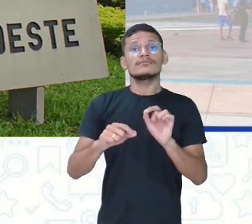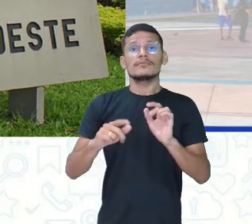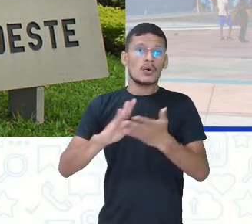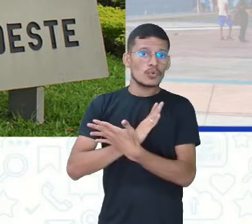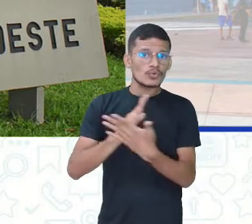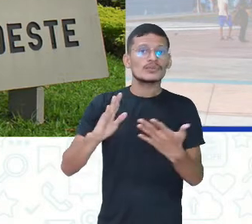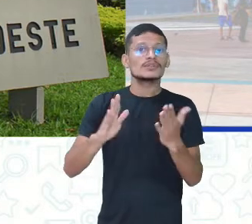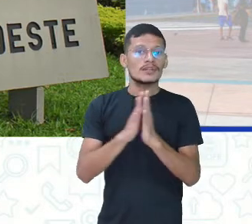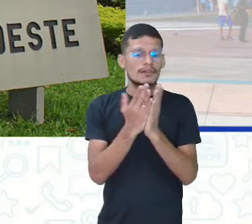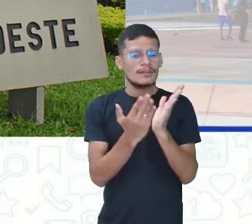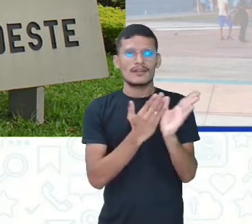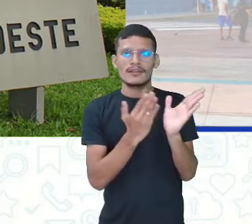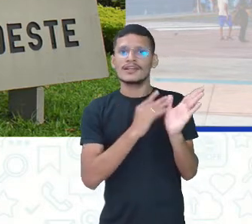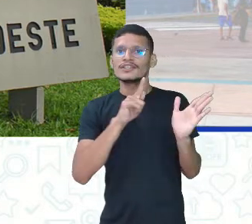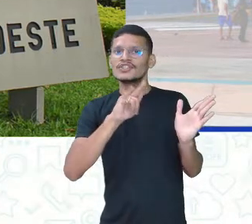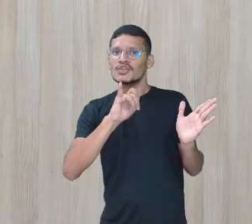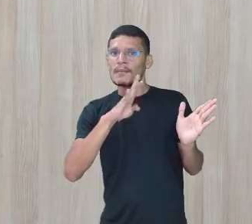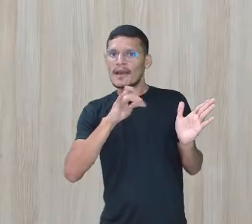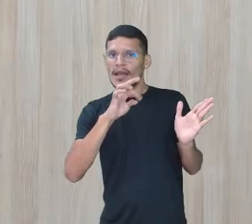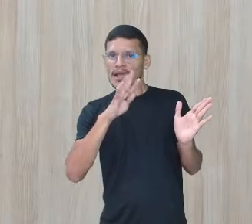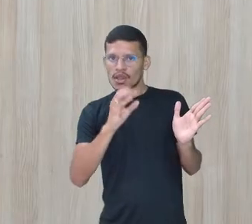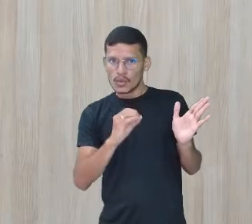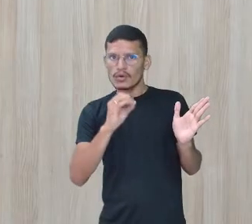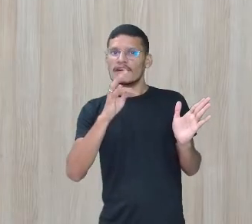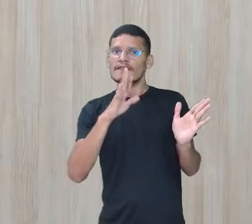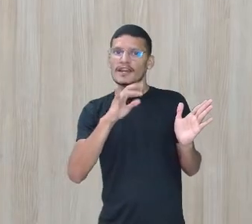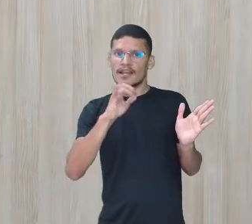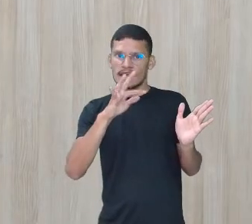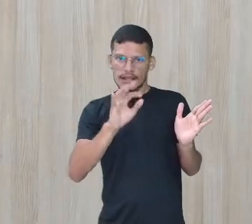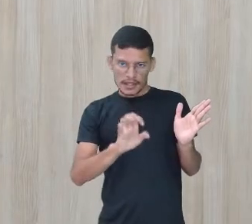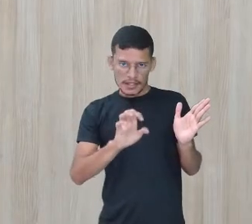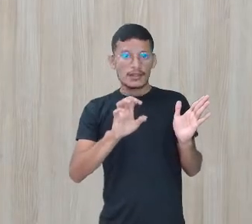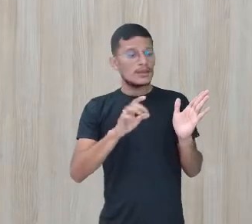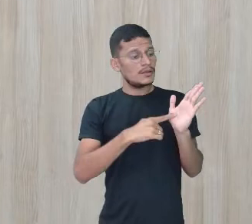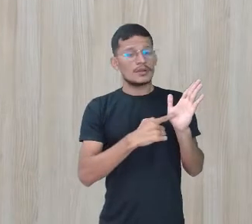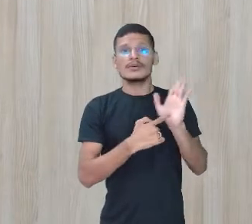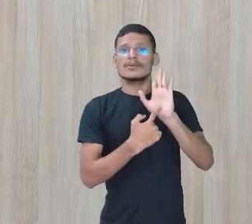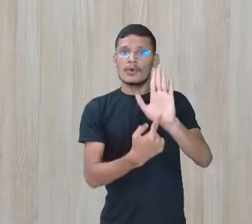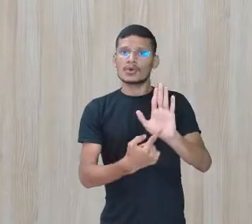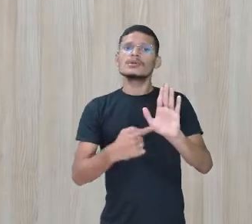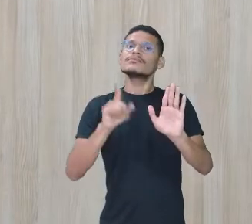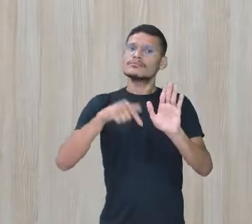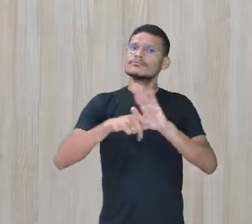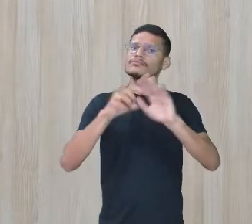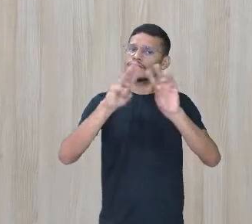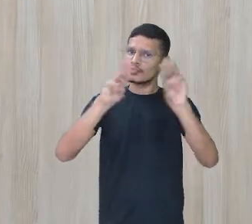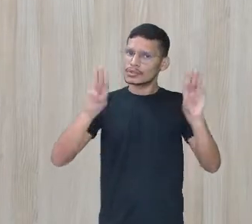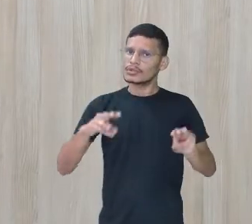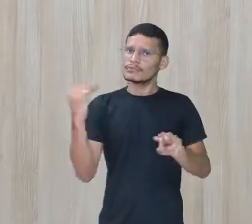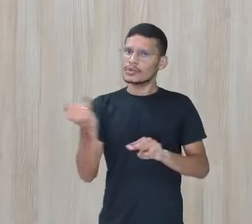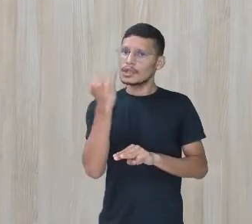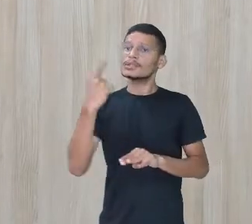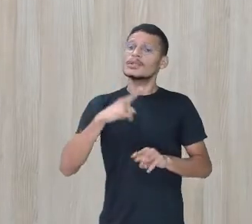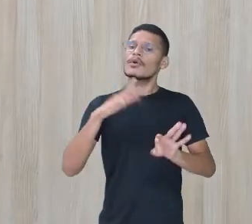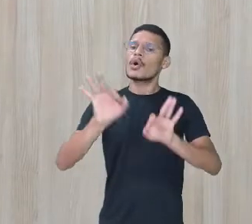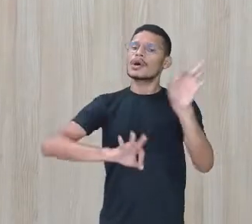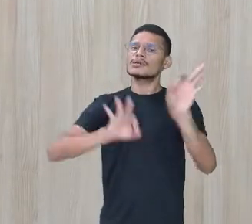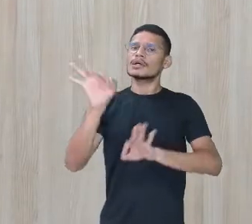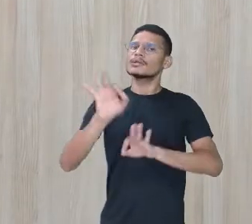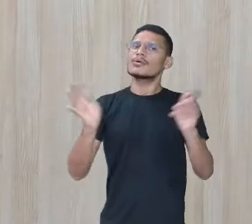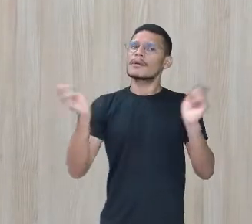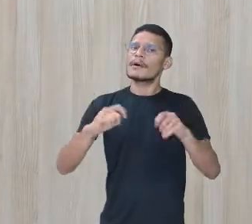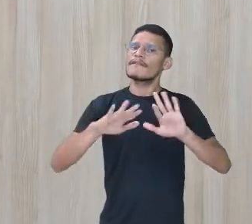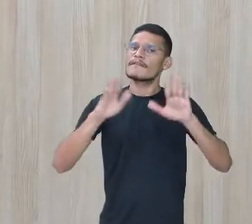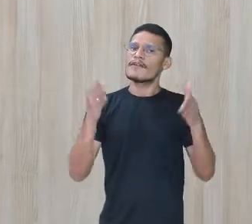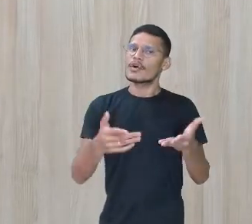Gilberto Freire, né, nele, mas é um museu muito rico, vale muito a pena aí. Então, é um lugar formal de memória, ele foi organizado para